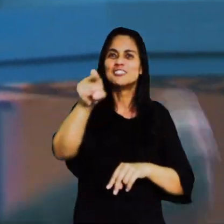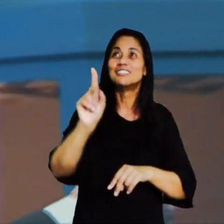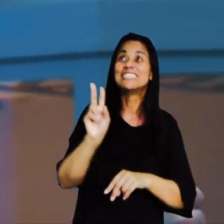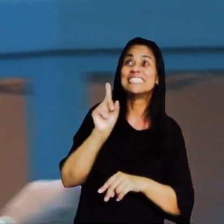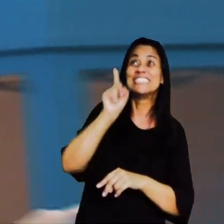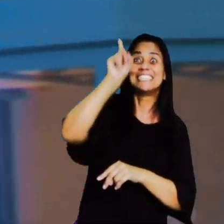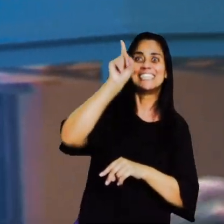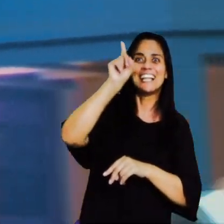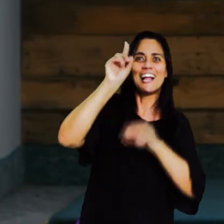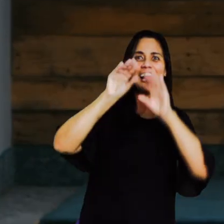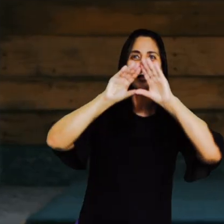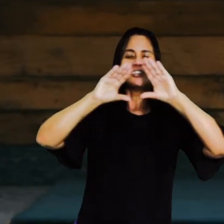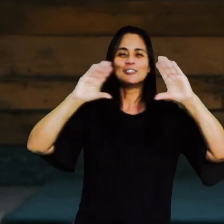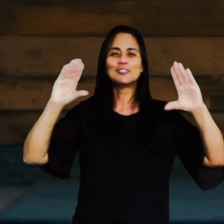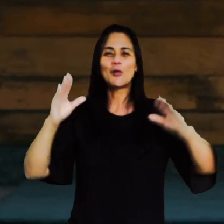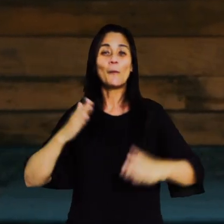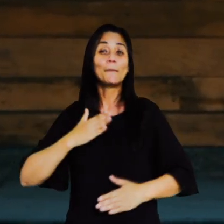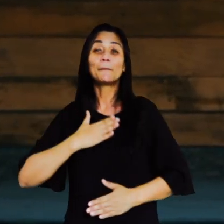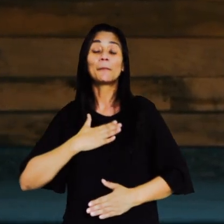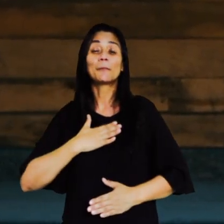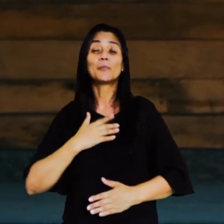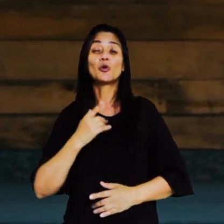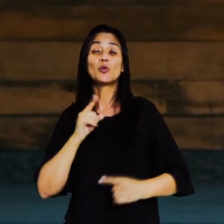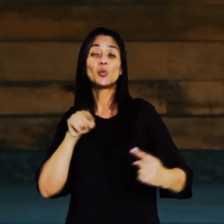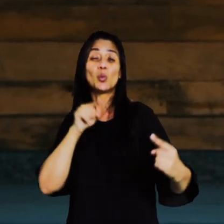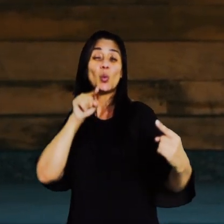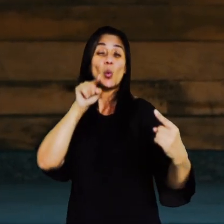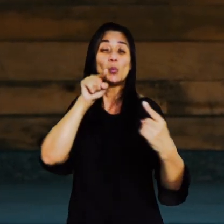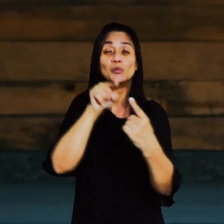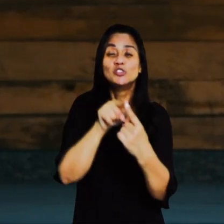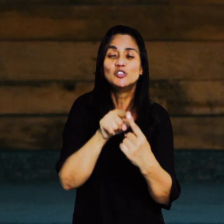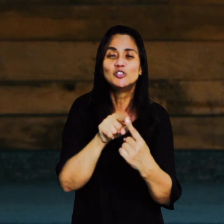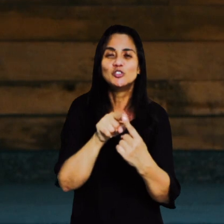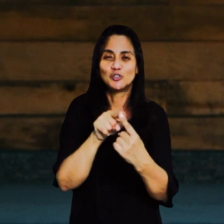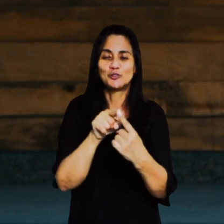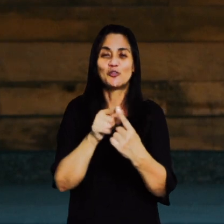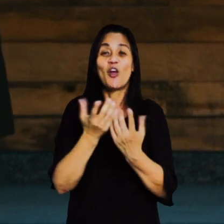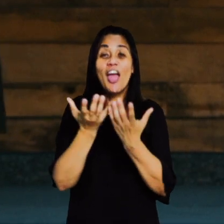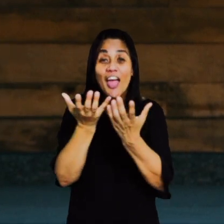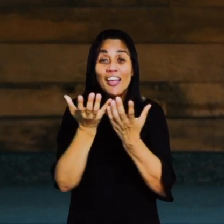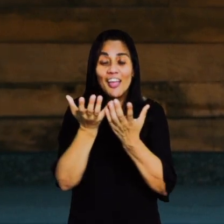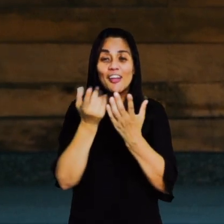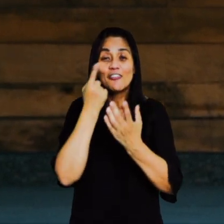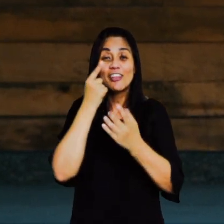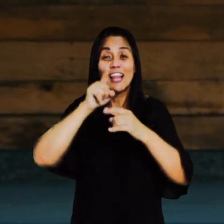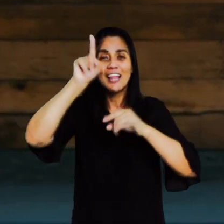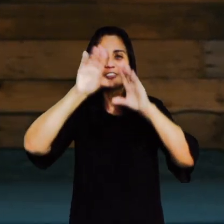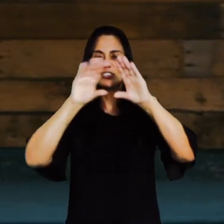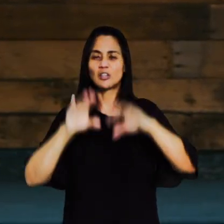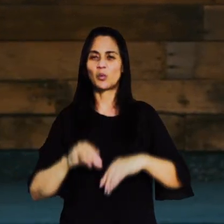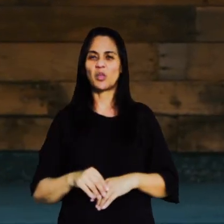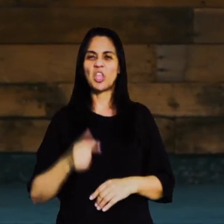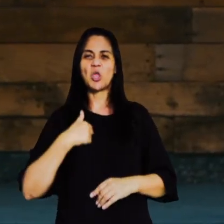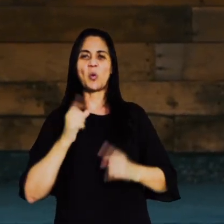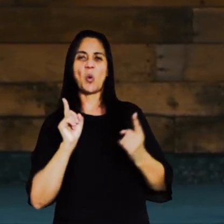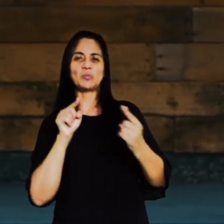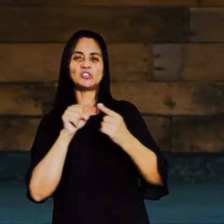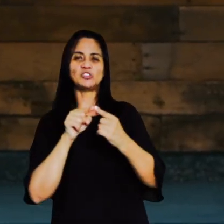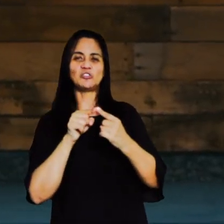Meu objetivo não é ver você preenchendo espaço aqui para eu pregar. Ah, que legal, preguei com a igreja cheia. É te ver no